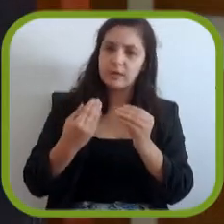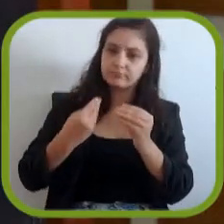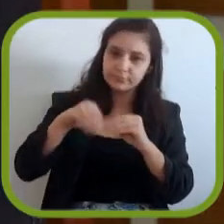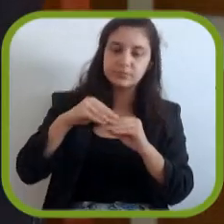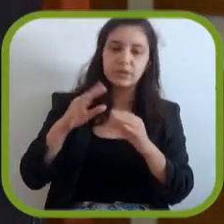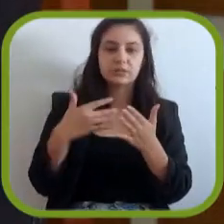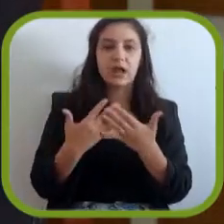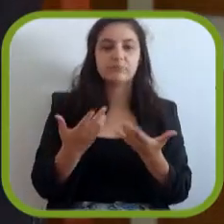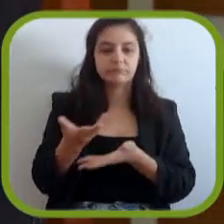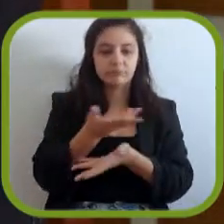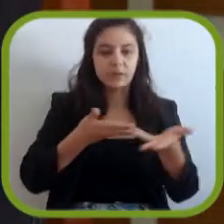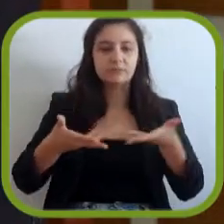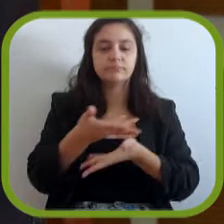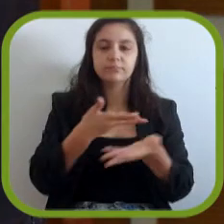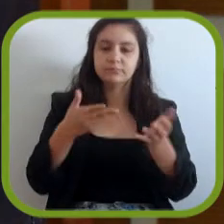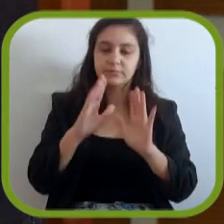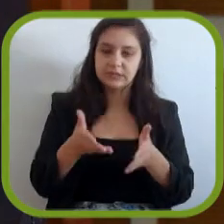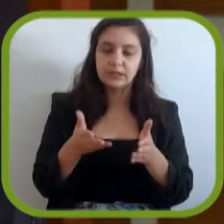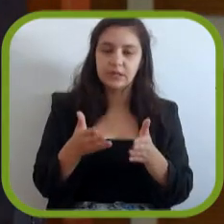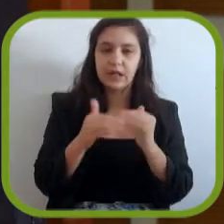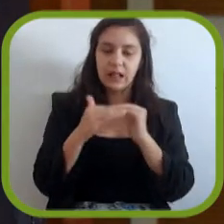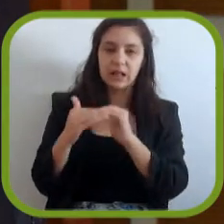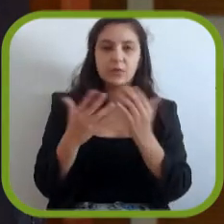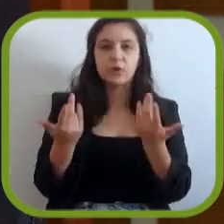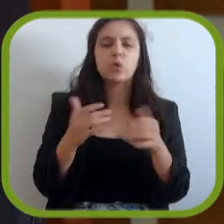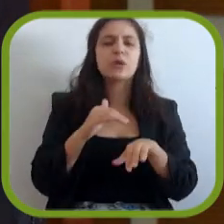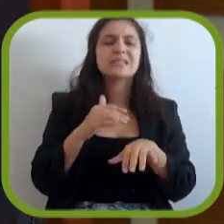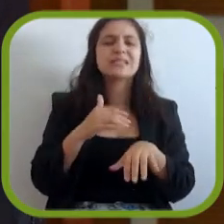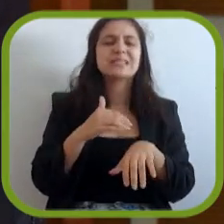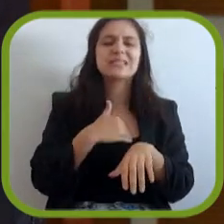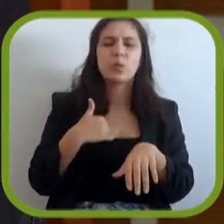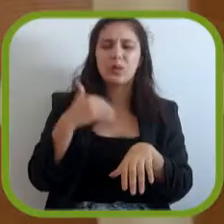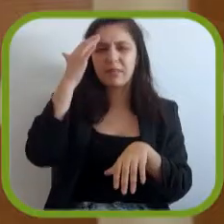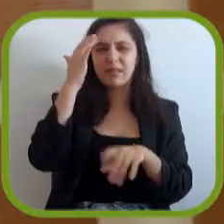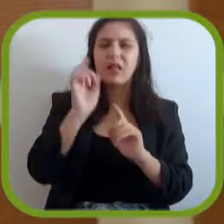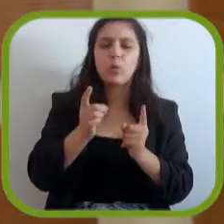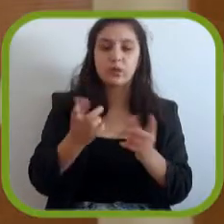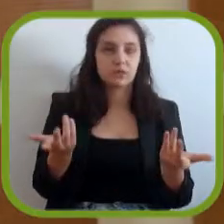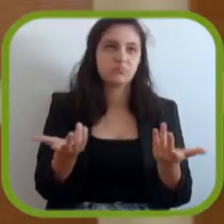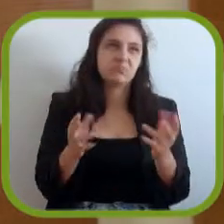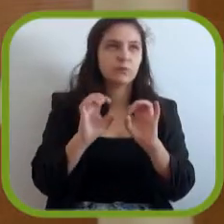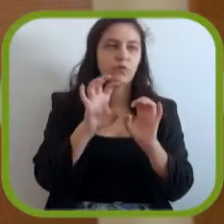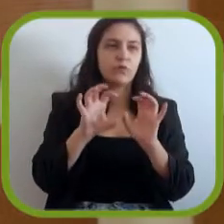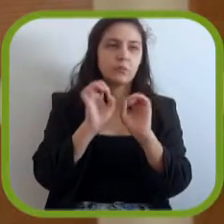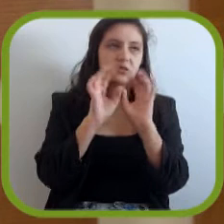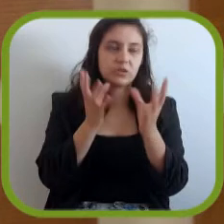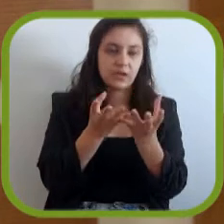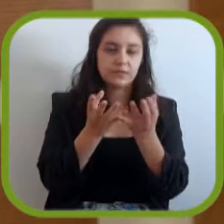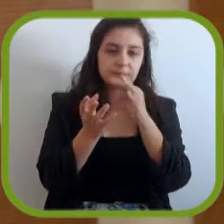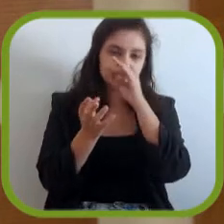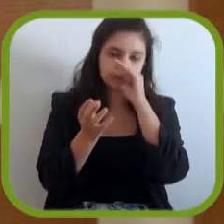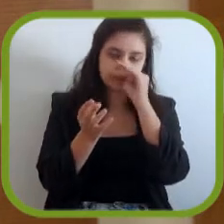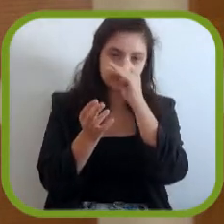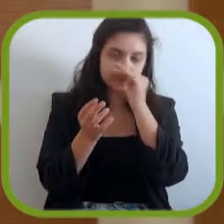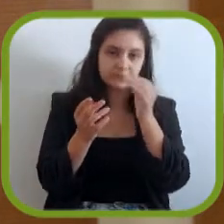de bem-estar físico, mental e social. O que se entende então por saúde mental? A saúde mental, de uma forma genérica, não